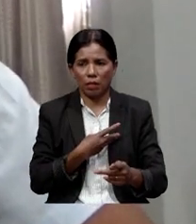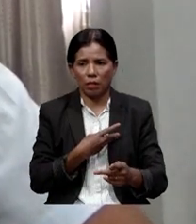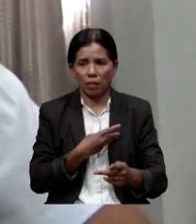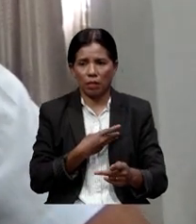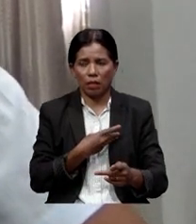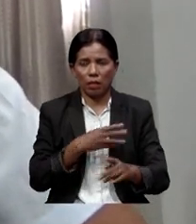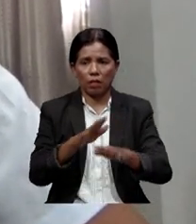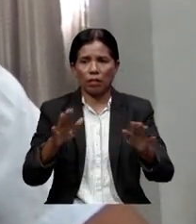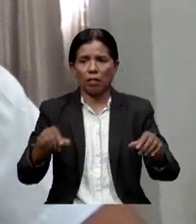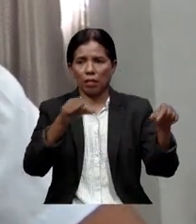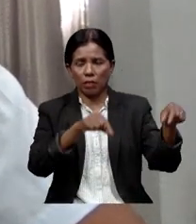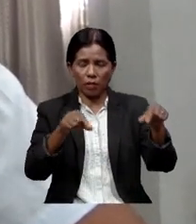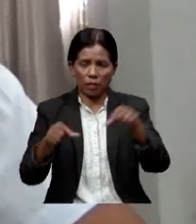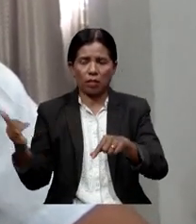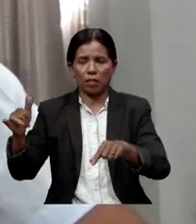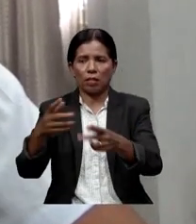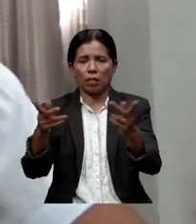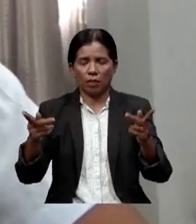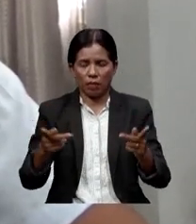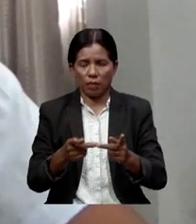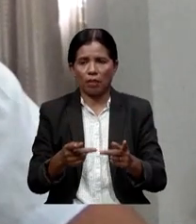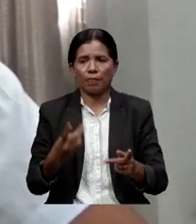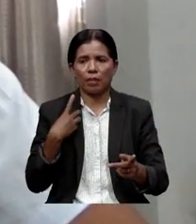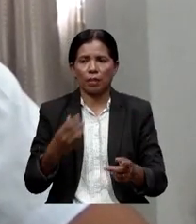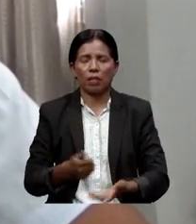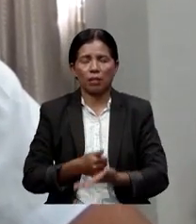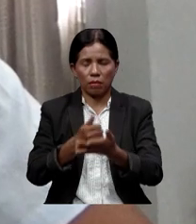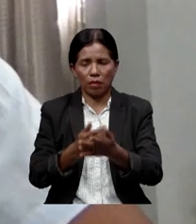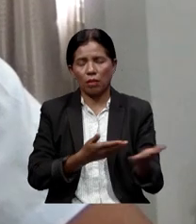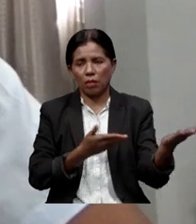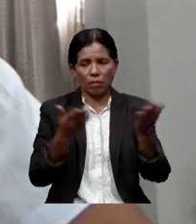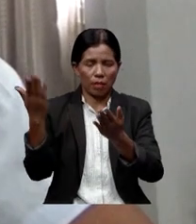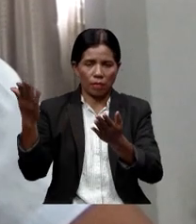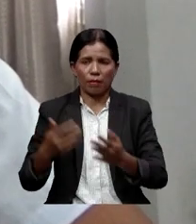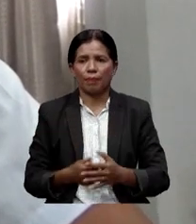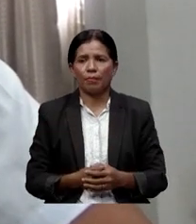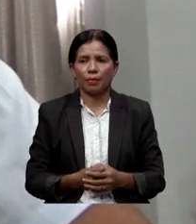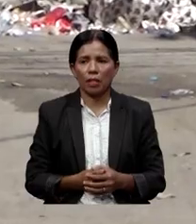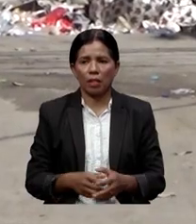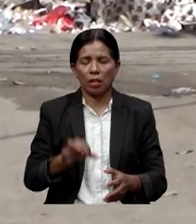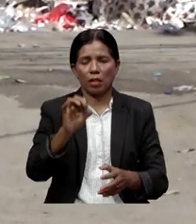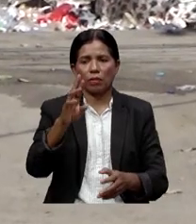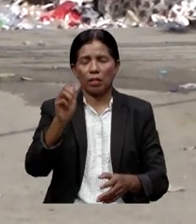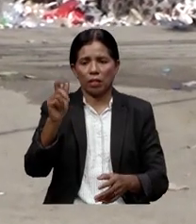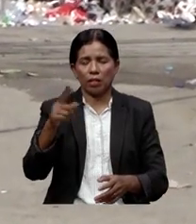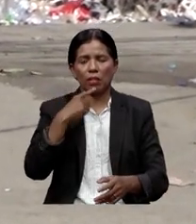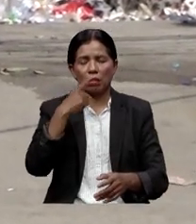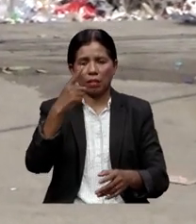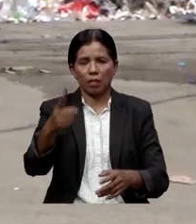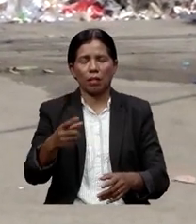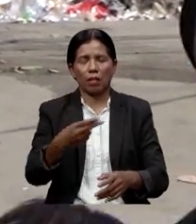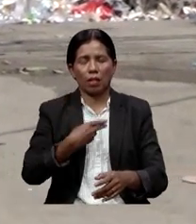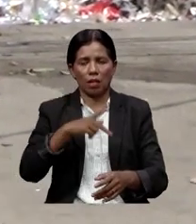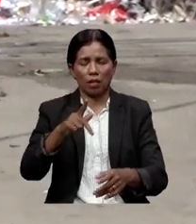sira efisien sira fatin. E animal sira itu hori bainu ba. Francisco dos Santos mos condena makas acto